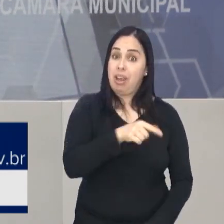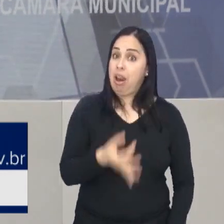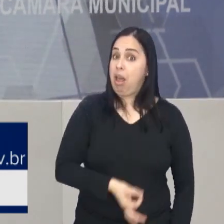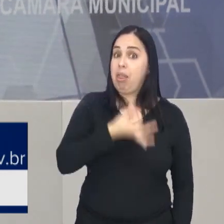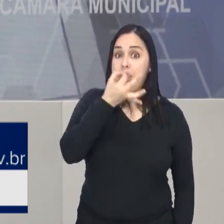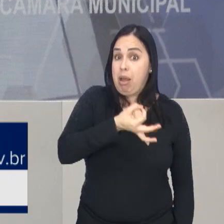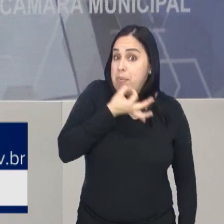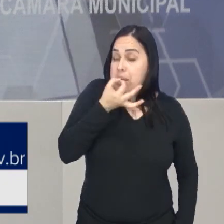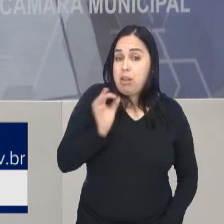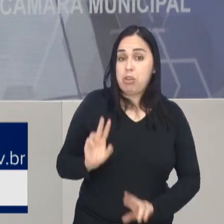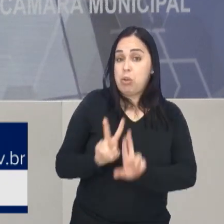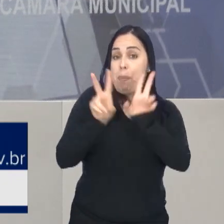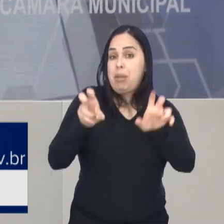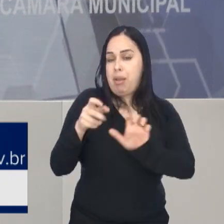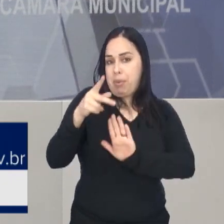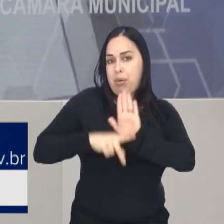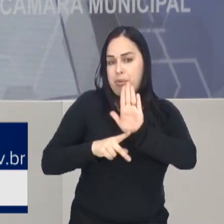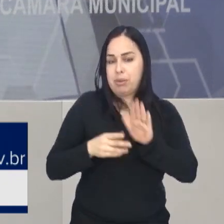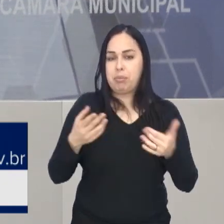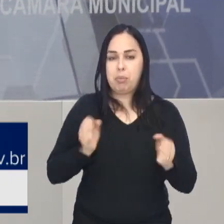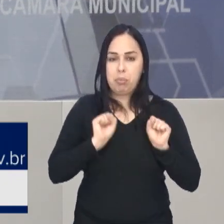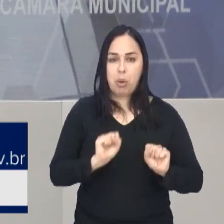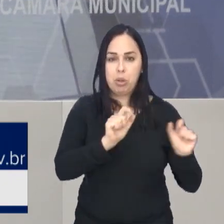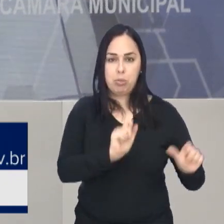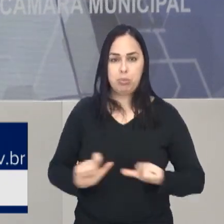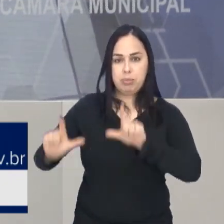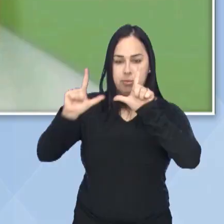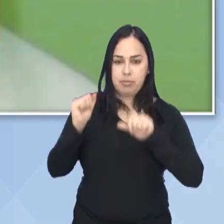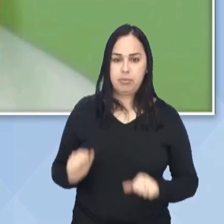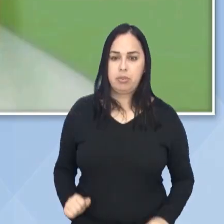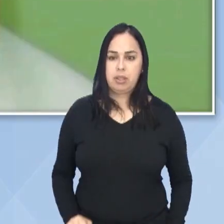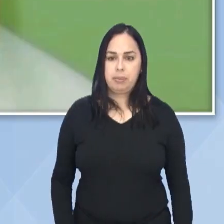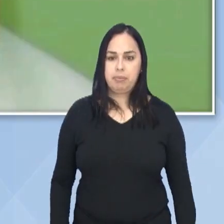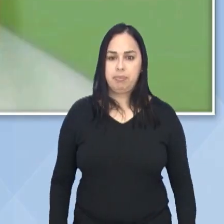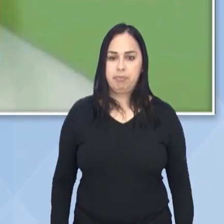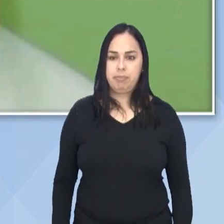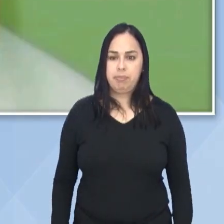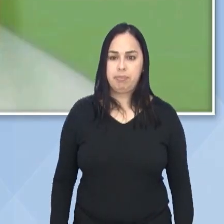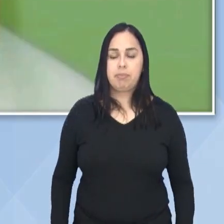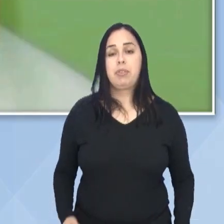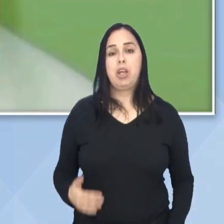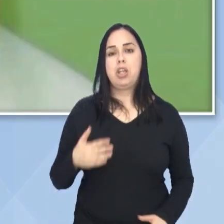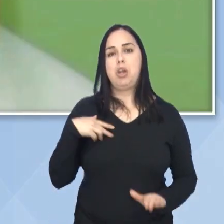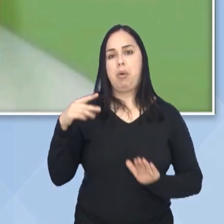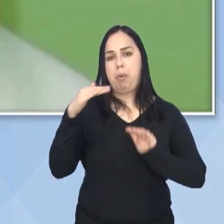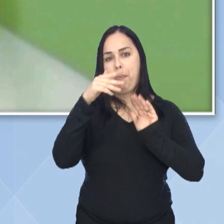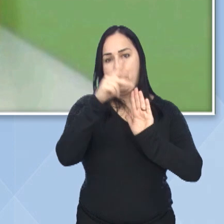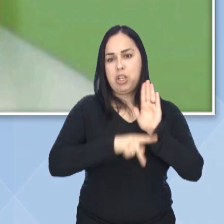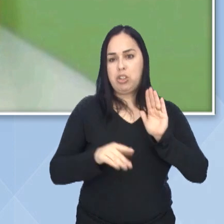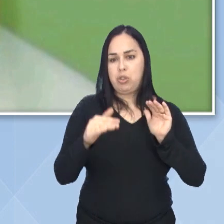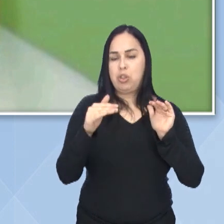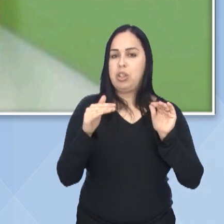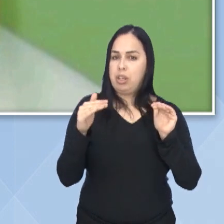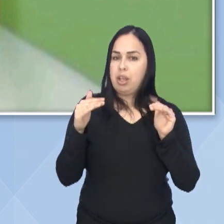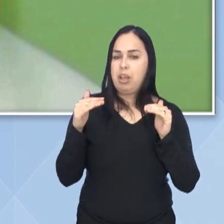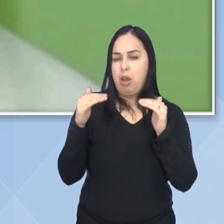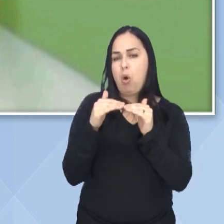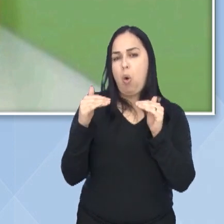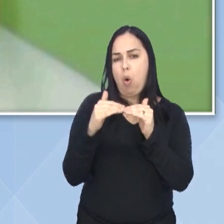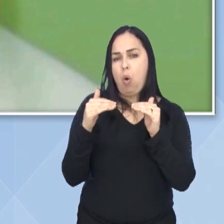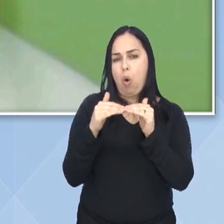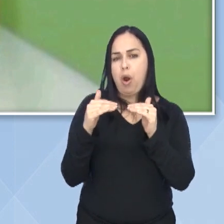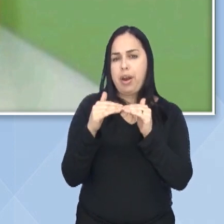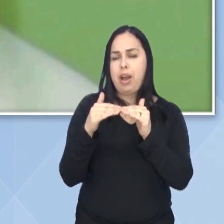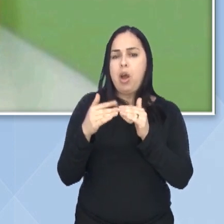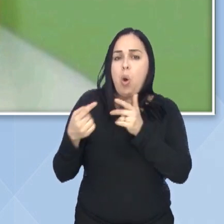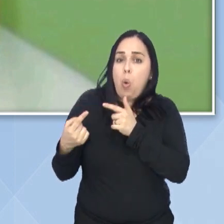palavra sobre o nosso projeto. Pode soltar. Sou a favor desse projeto de lei de combate à fome